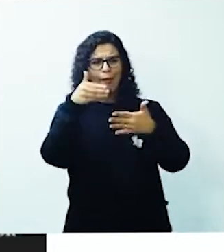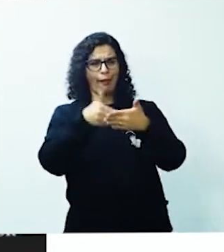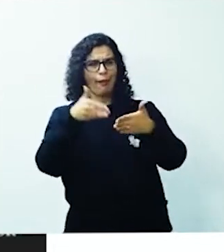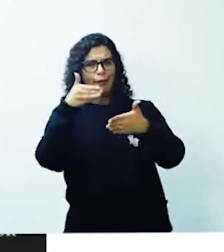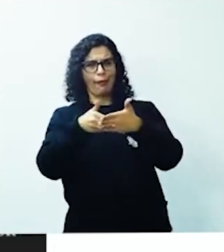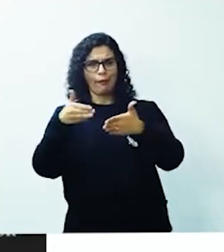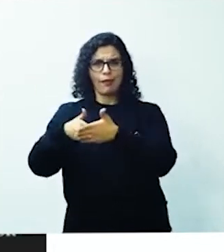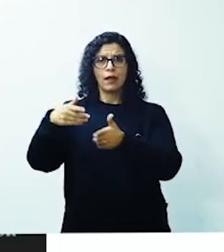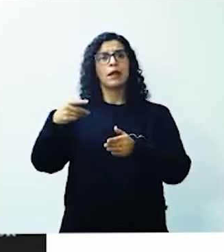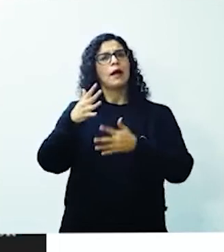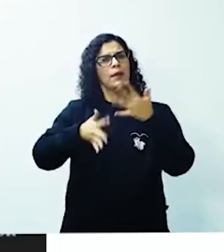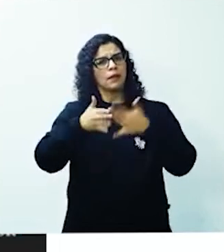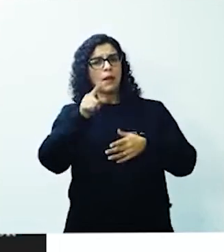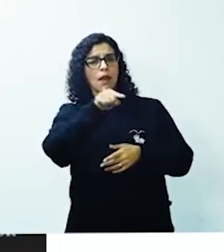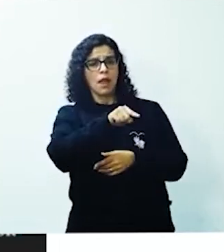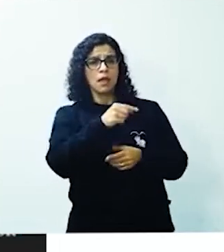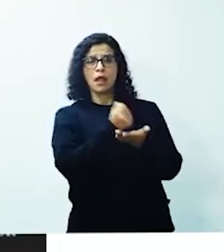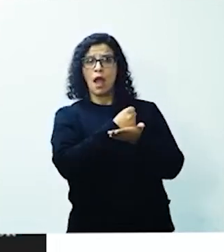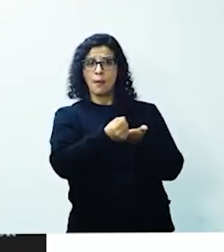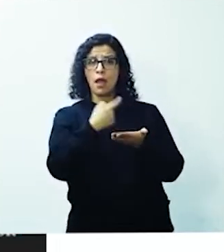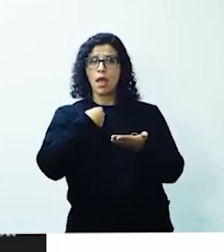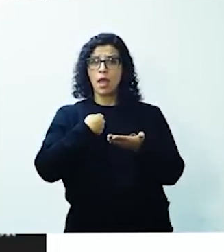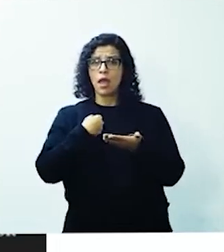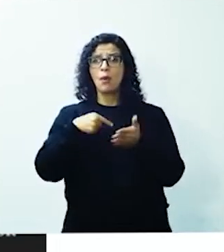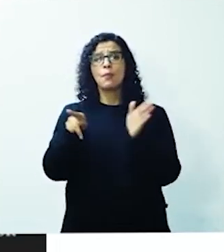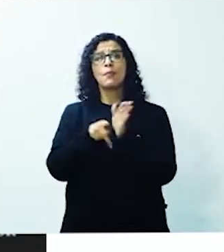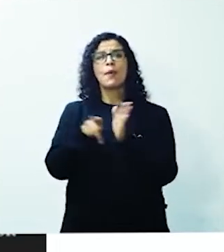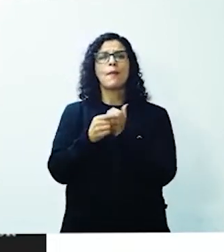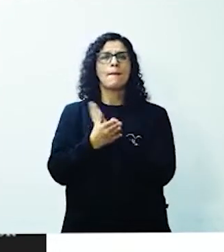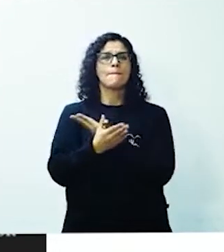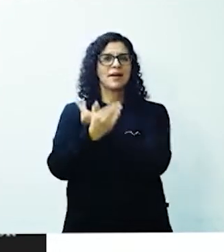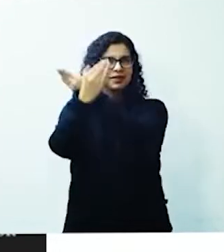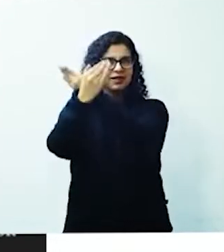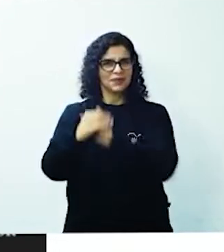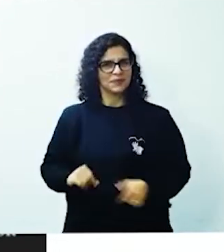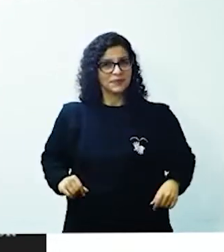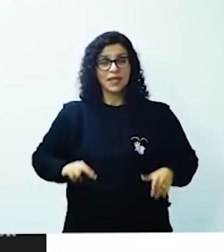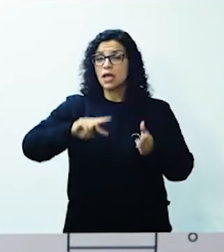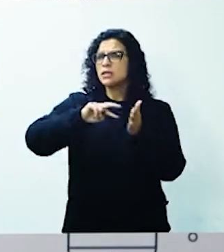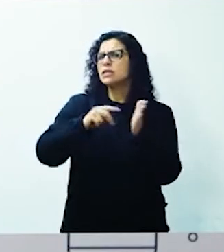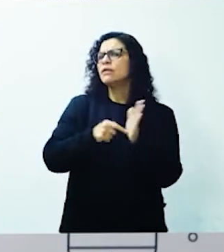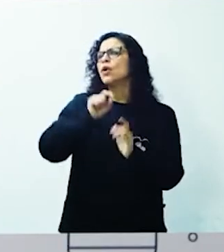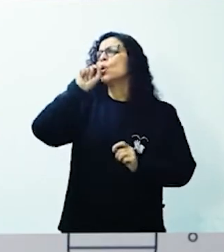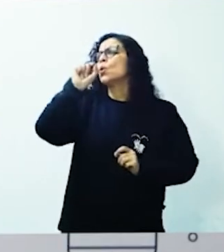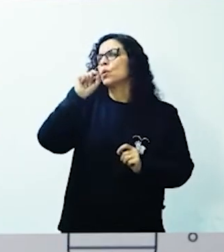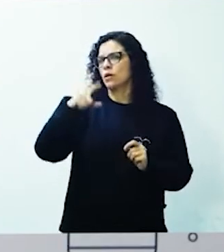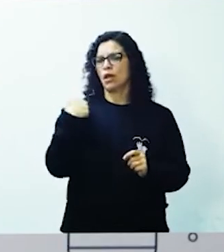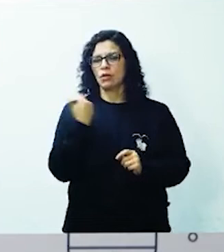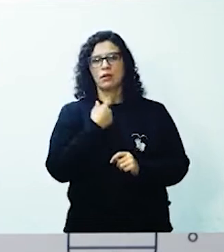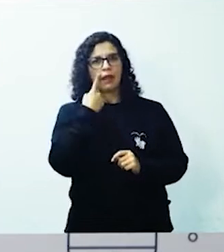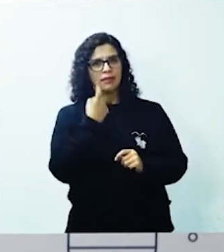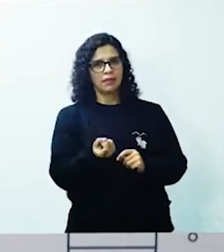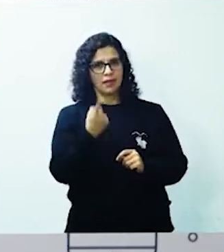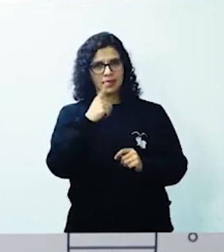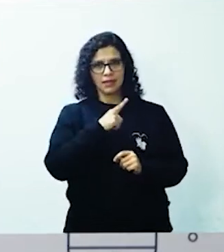caminho, eles passarão, eu passarinho. Olha só que interessante que nós